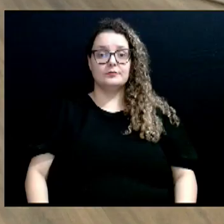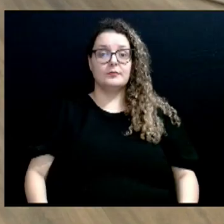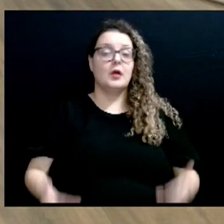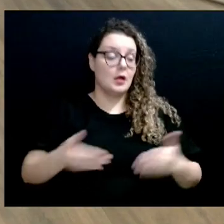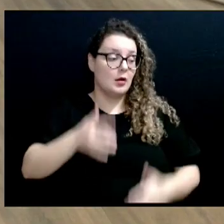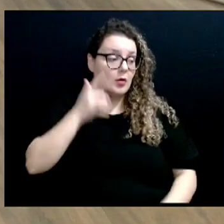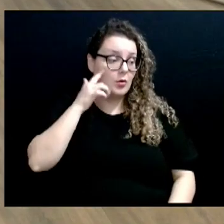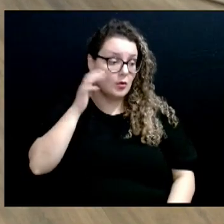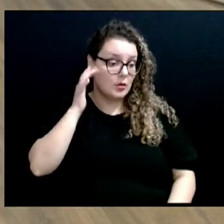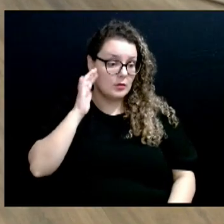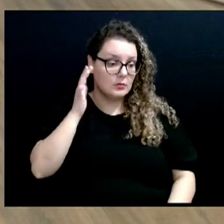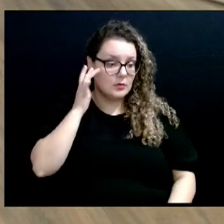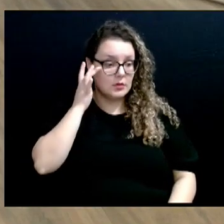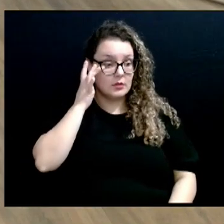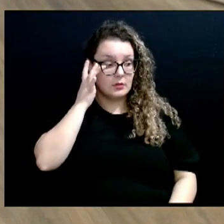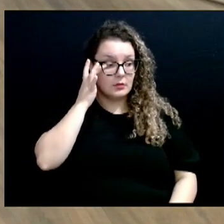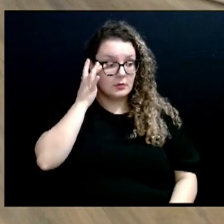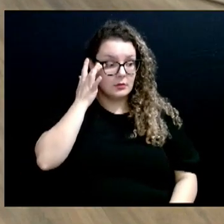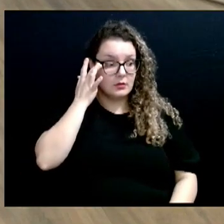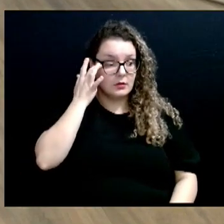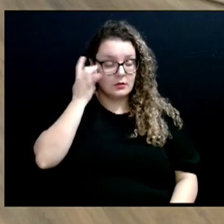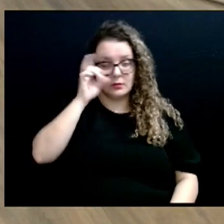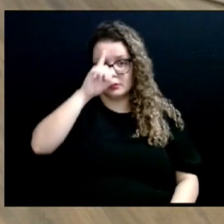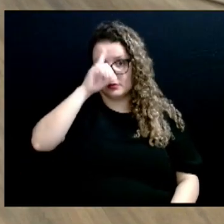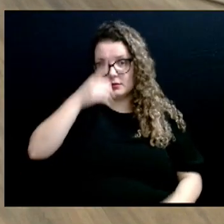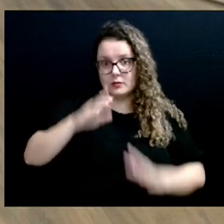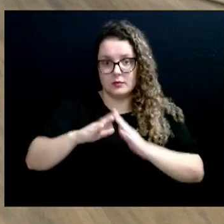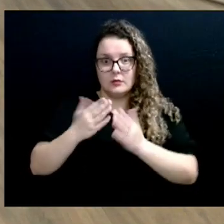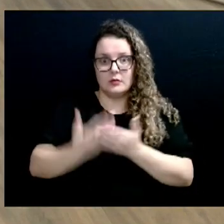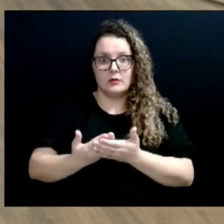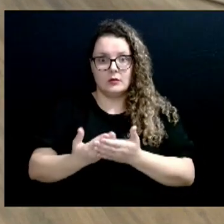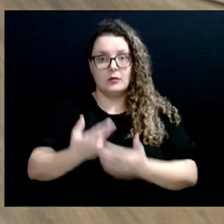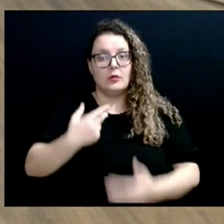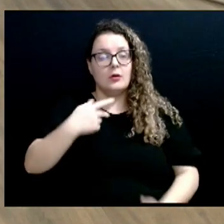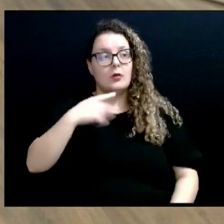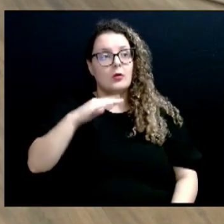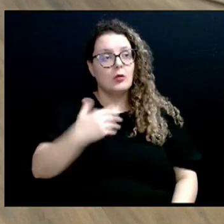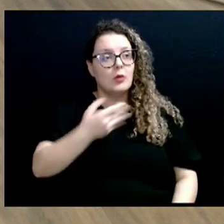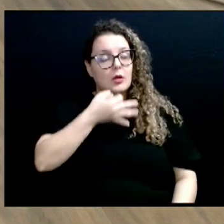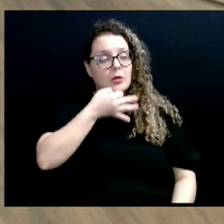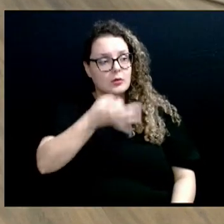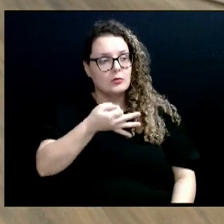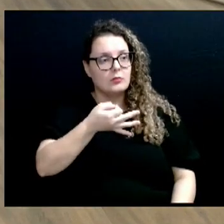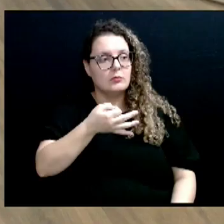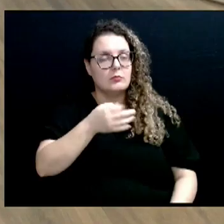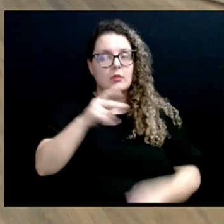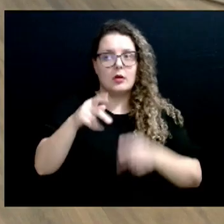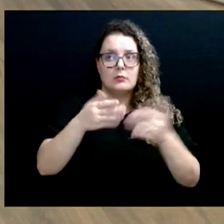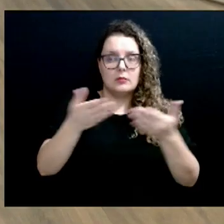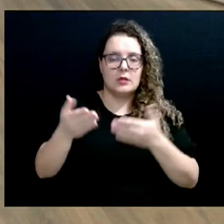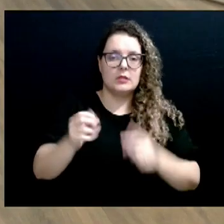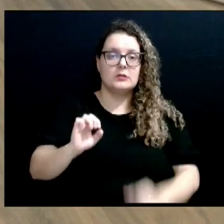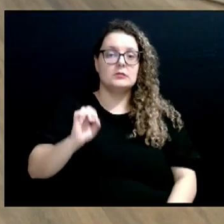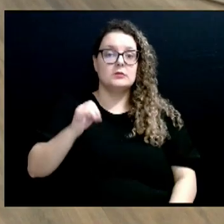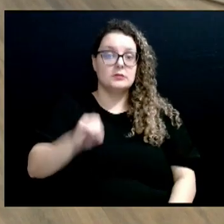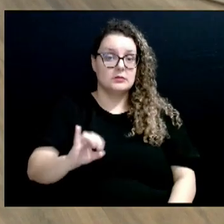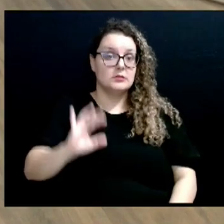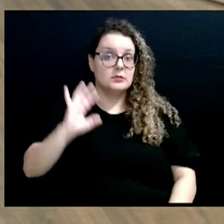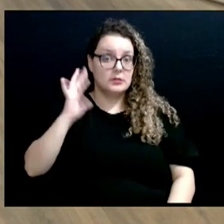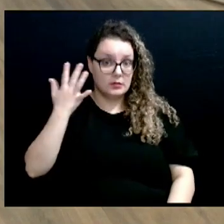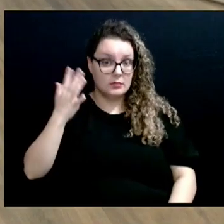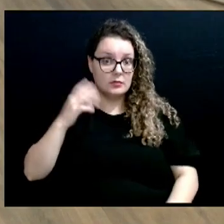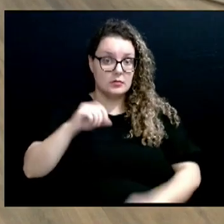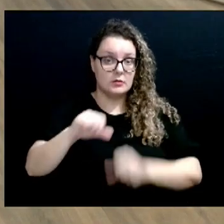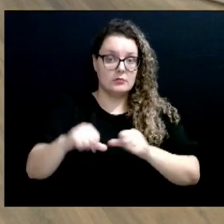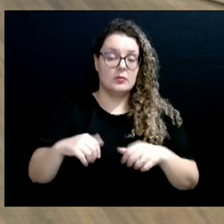em donos de autoescola, qual é a sua opinião para o público caso essa mudança realmente aconteça? Porque aí qual será